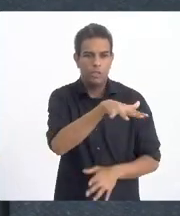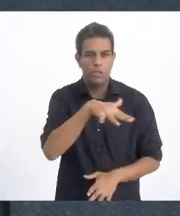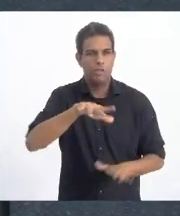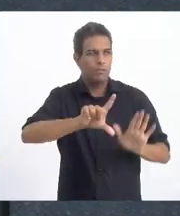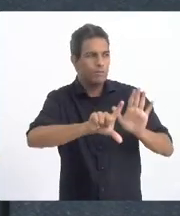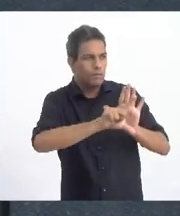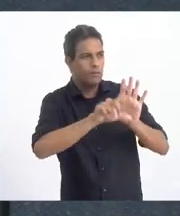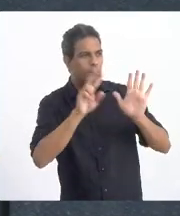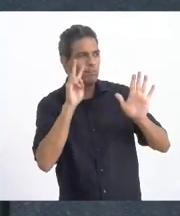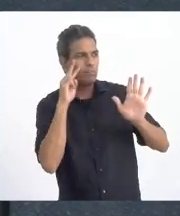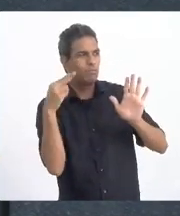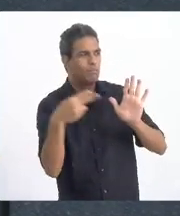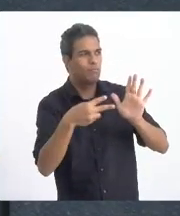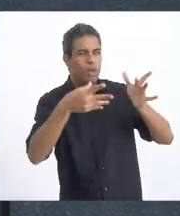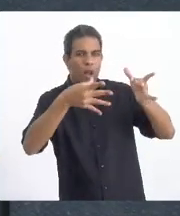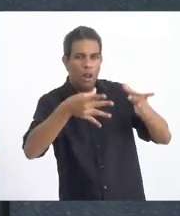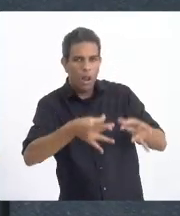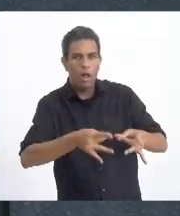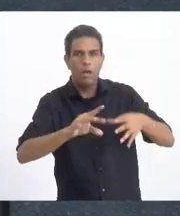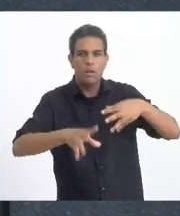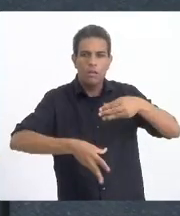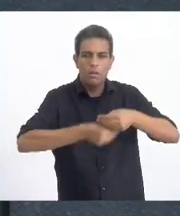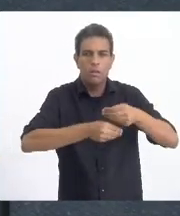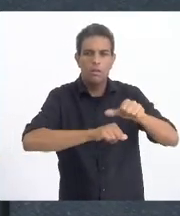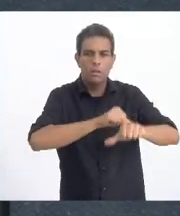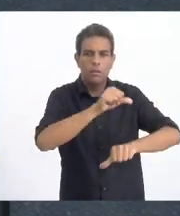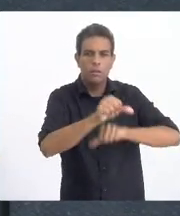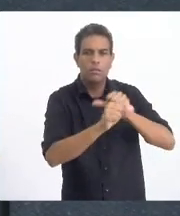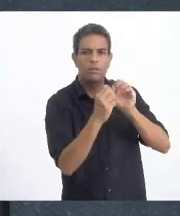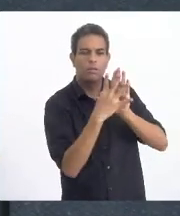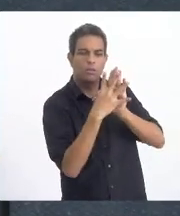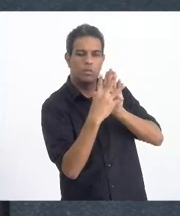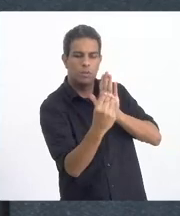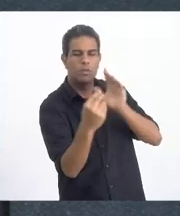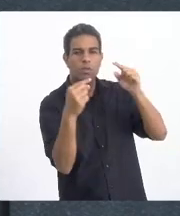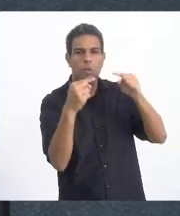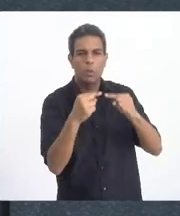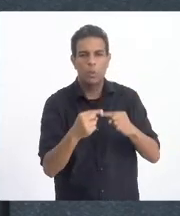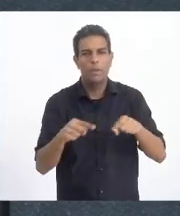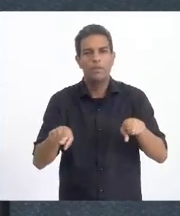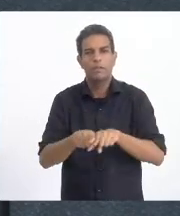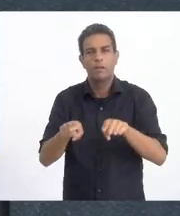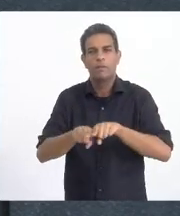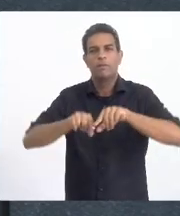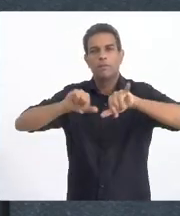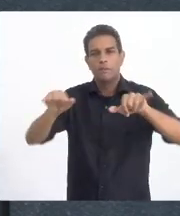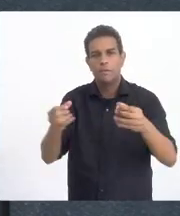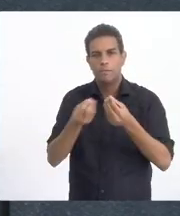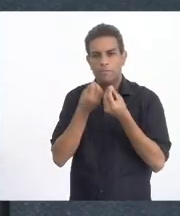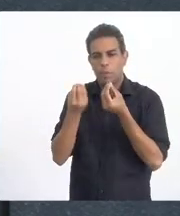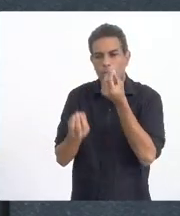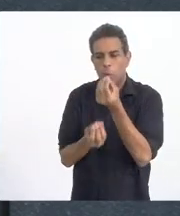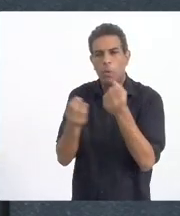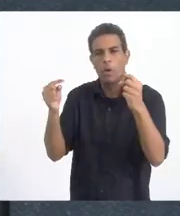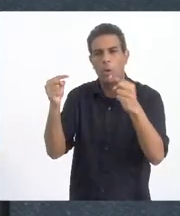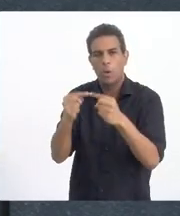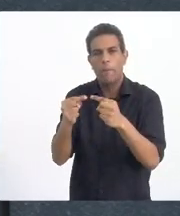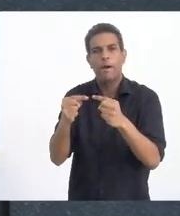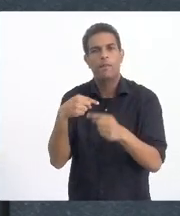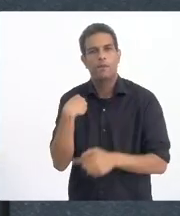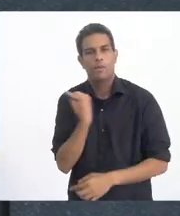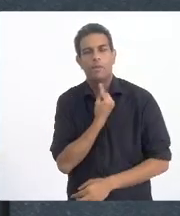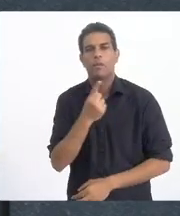a despeito de determinar uma adoção de modelo de gestão, não determina essa vinculação ao Rio Previdência, e, pelo contrário, nós